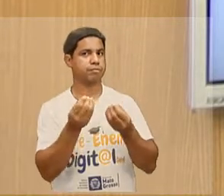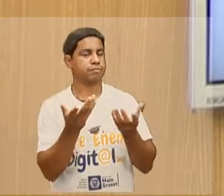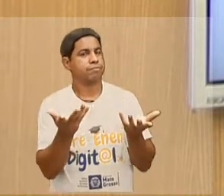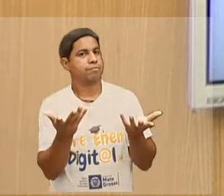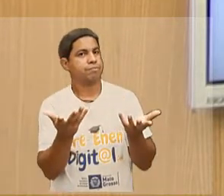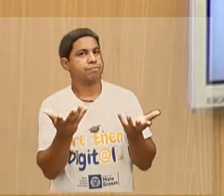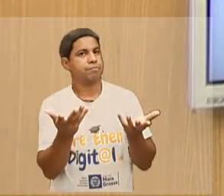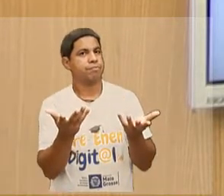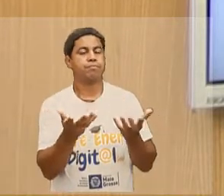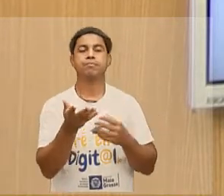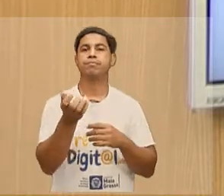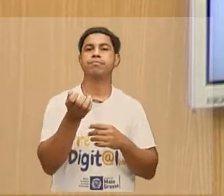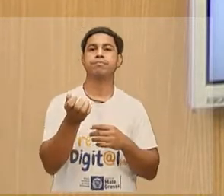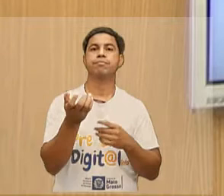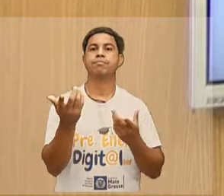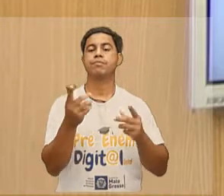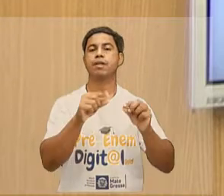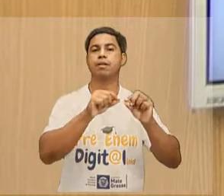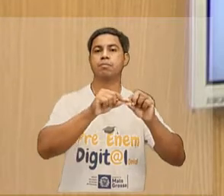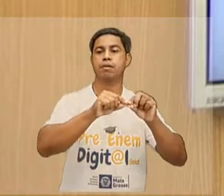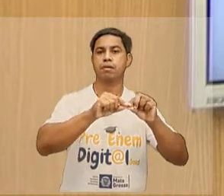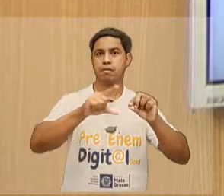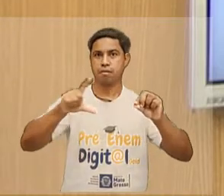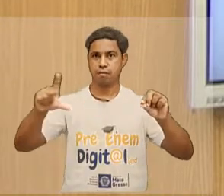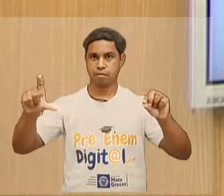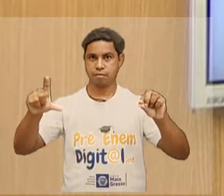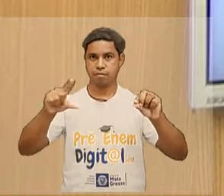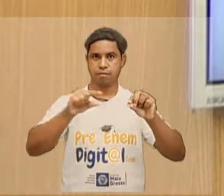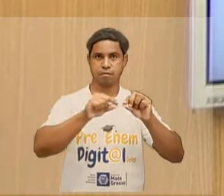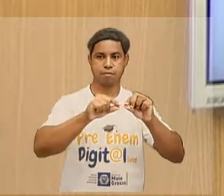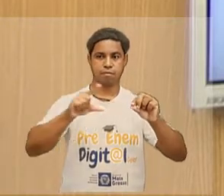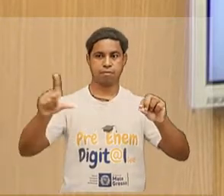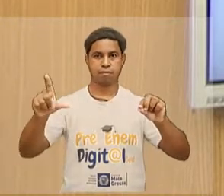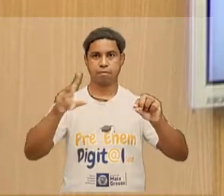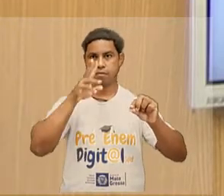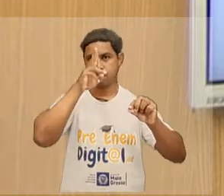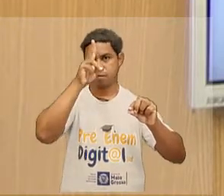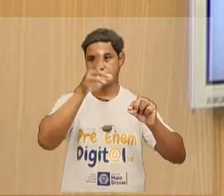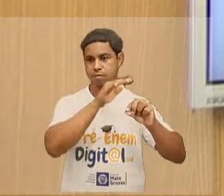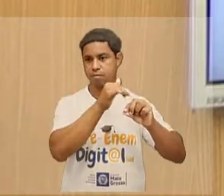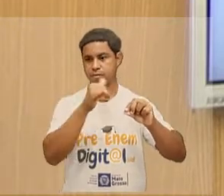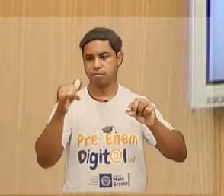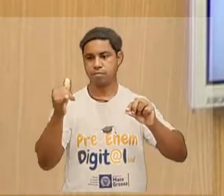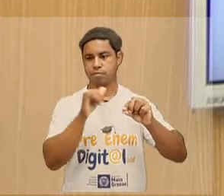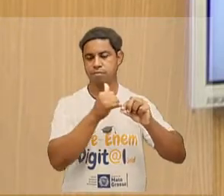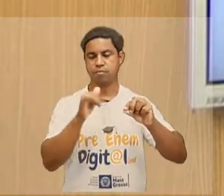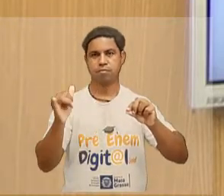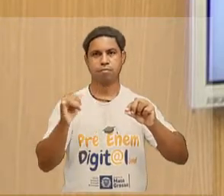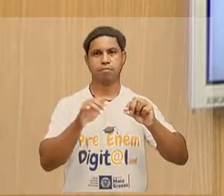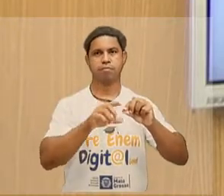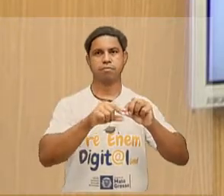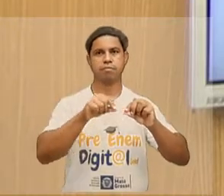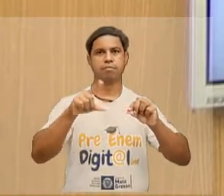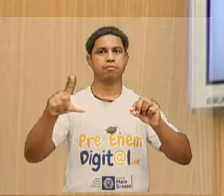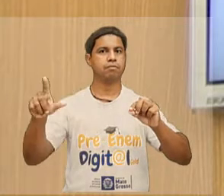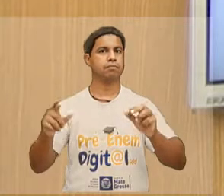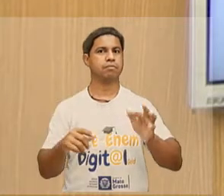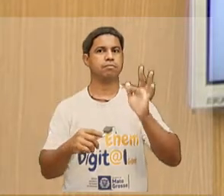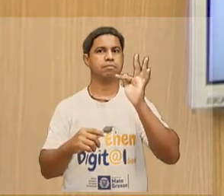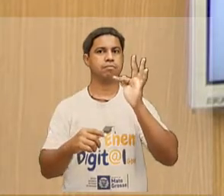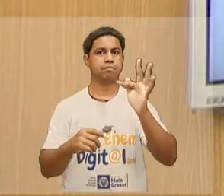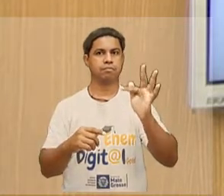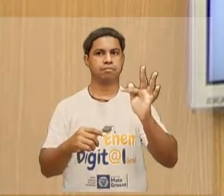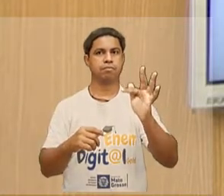Horas. Eu quero saber a intensidade da força elétrica. Força que entra F igual a Q vezes